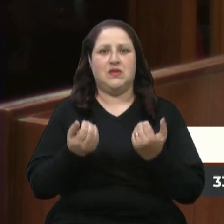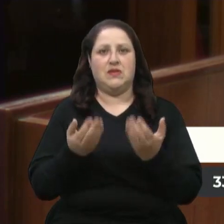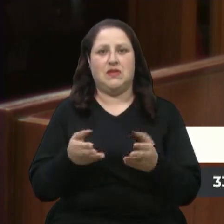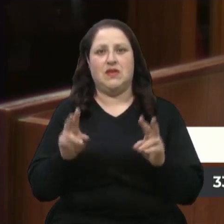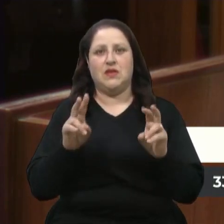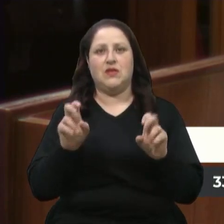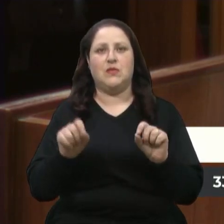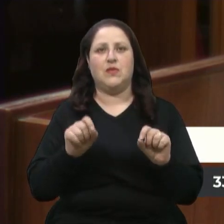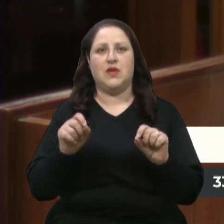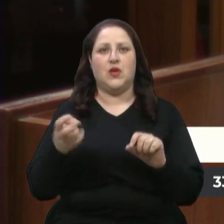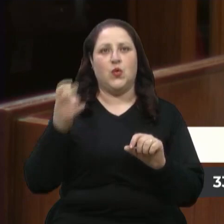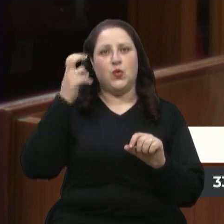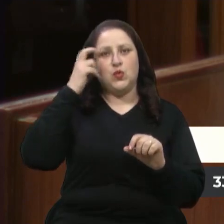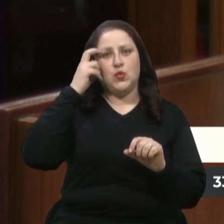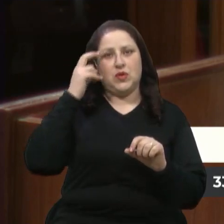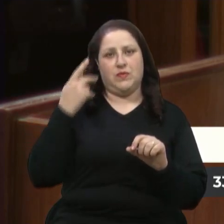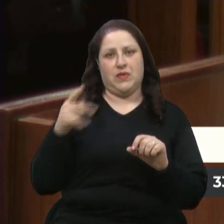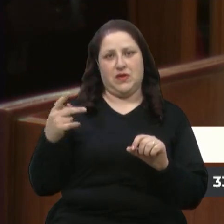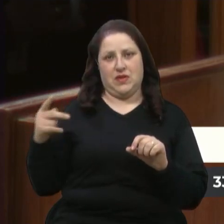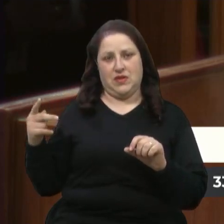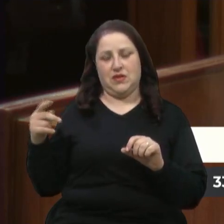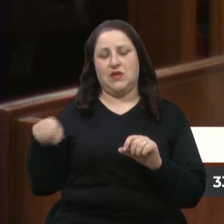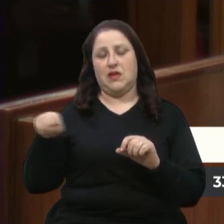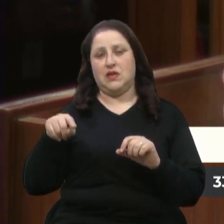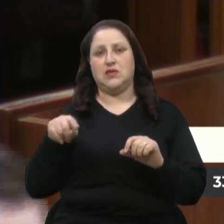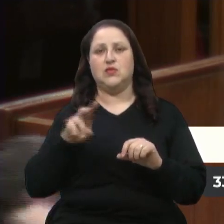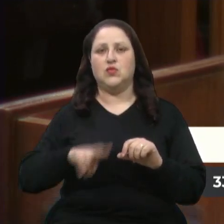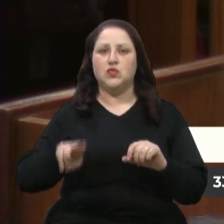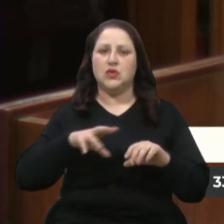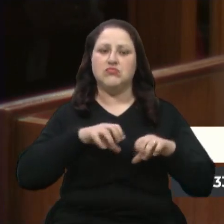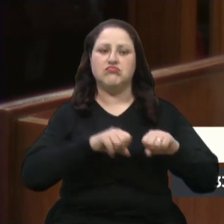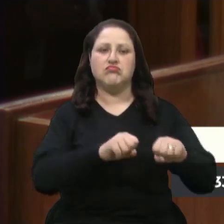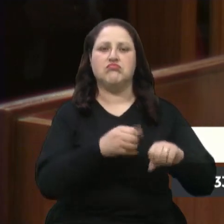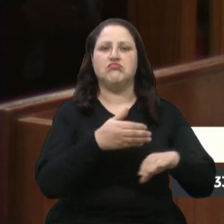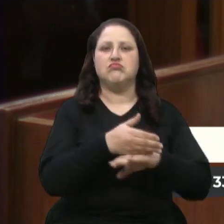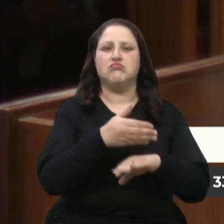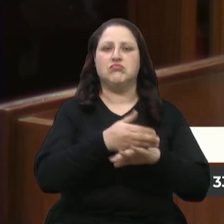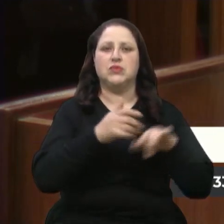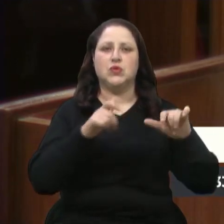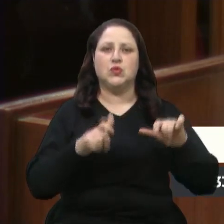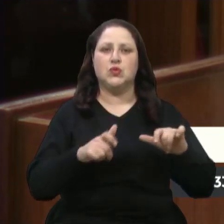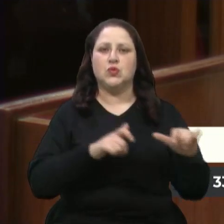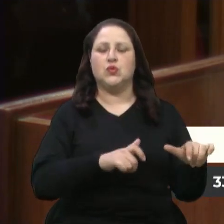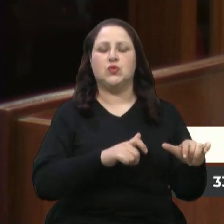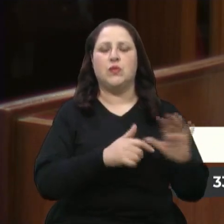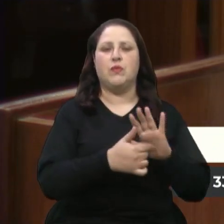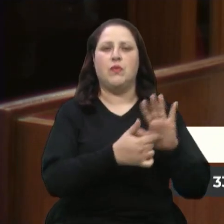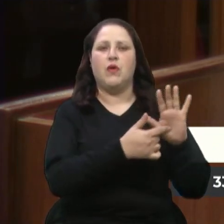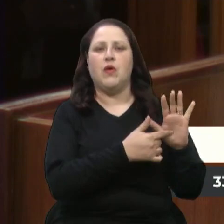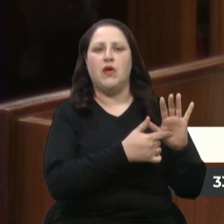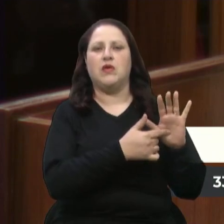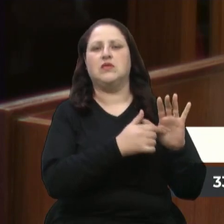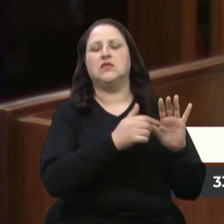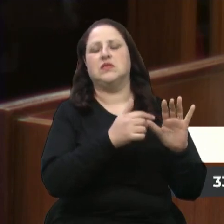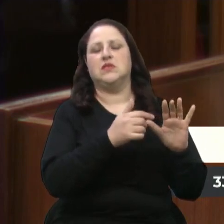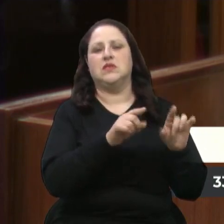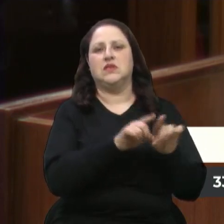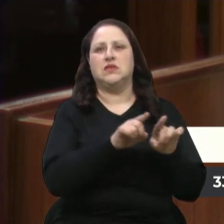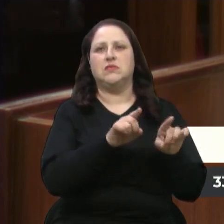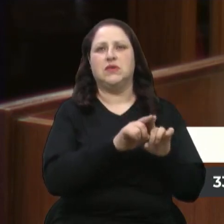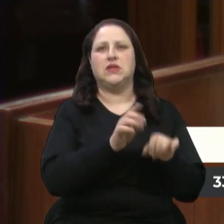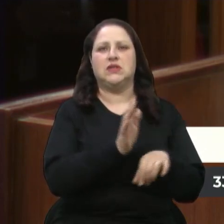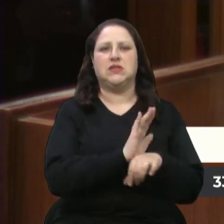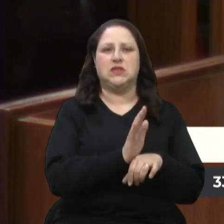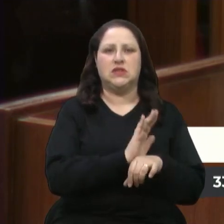da cultura para eles, ocuparem espaços no cinema, né, em exposições, no que